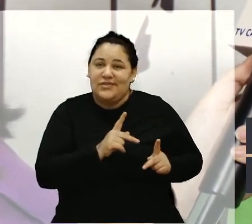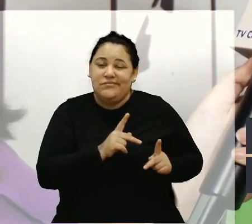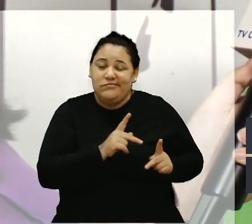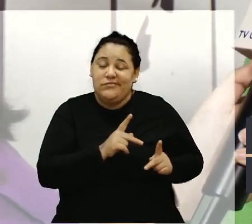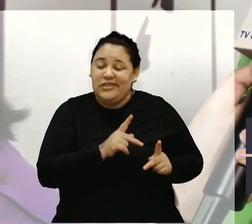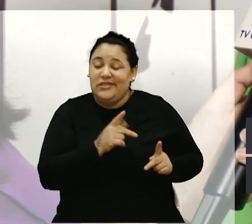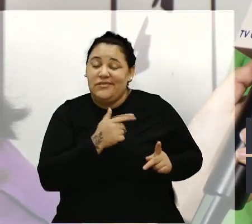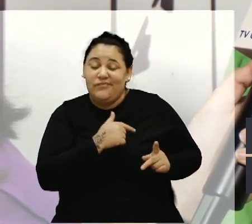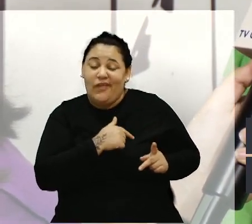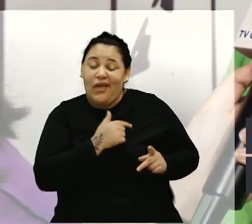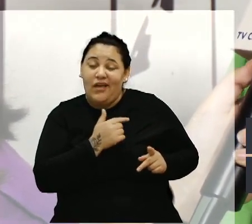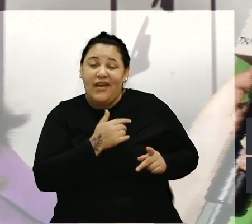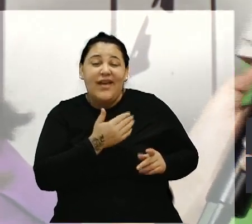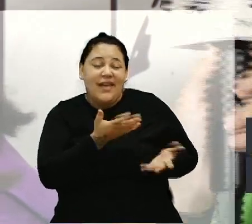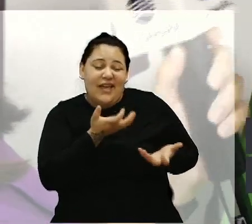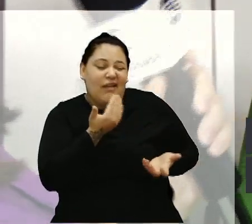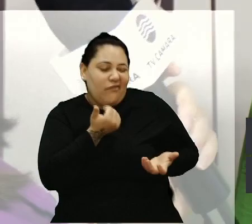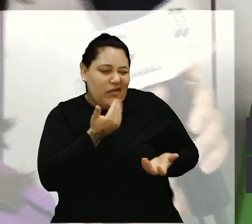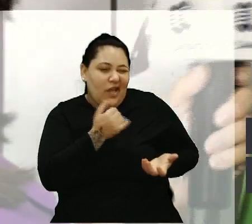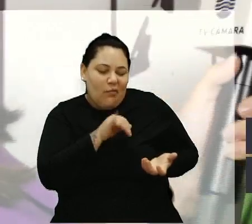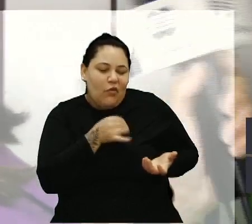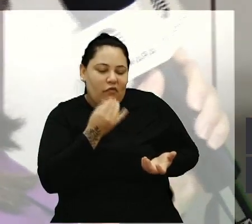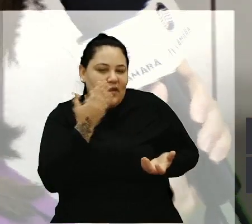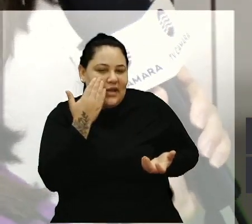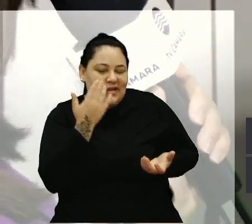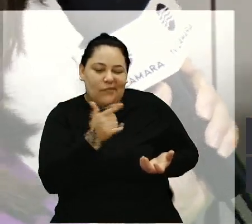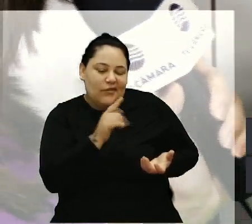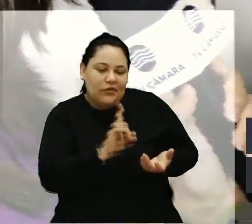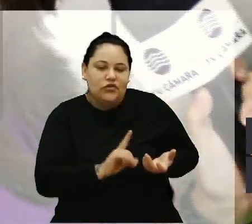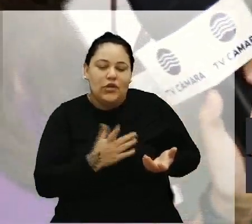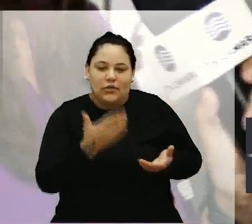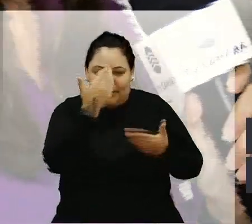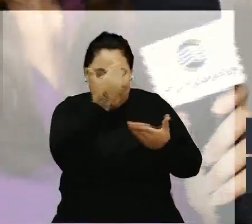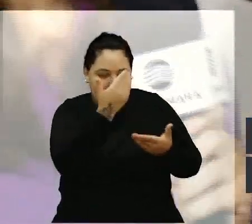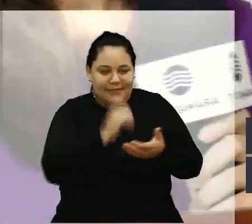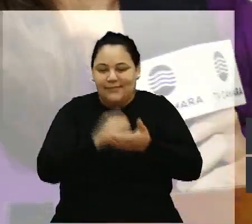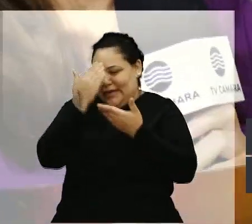situação que elas não têm direito. Muito obrigada. Muito obrigada, vereadora. Aqui